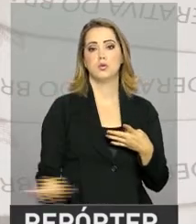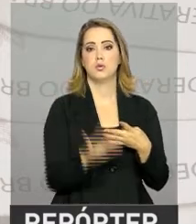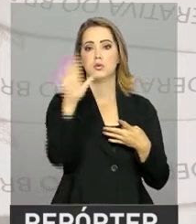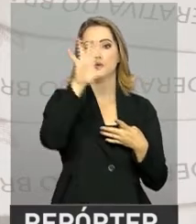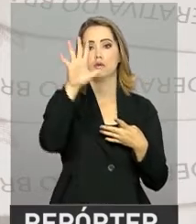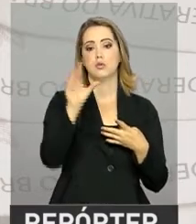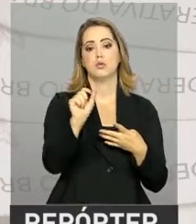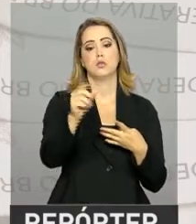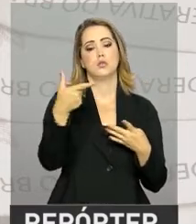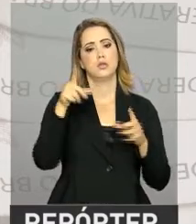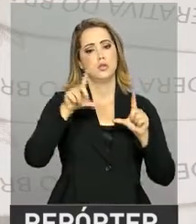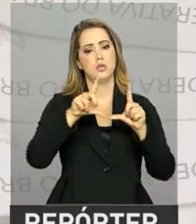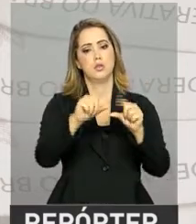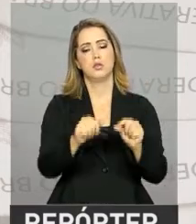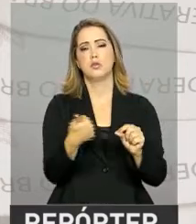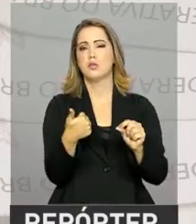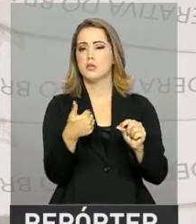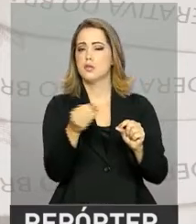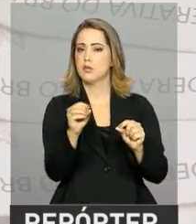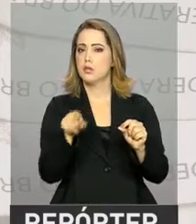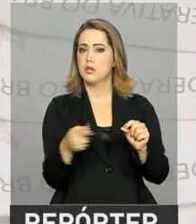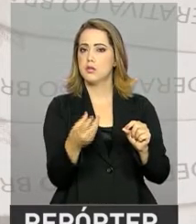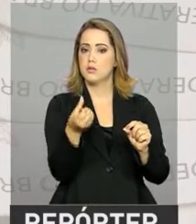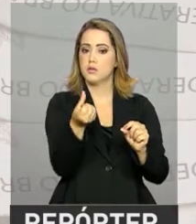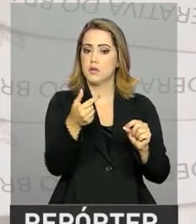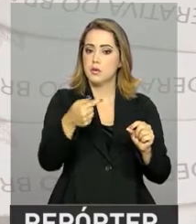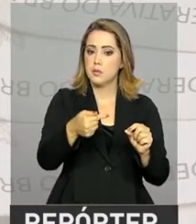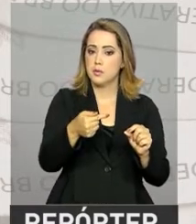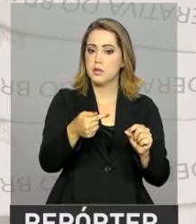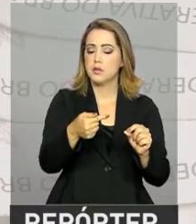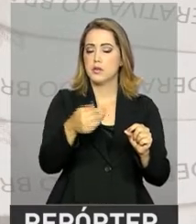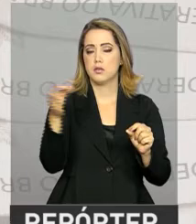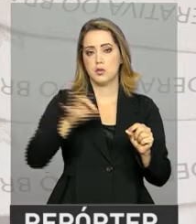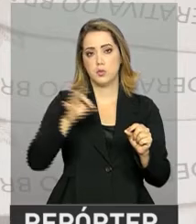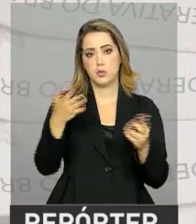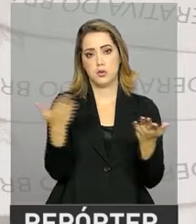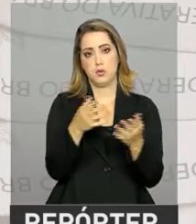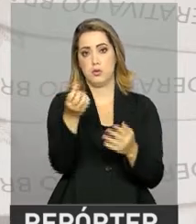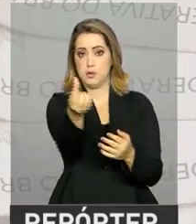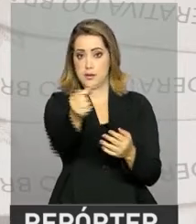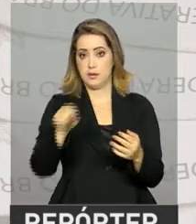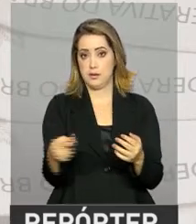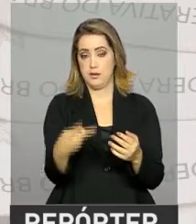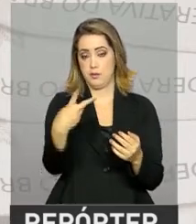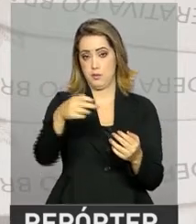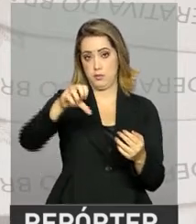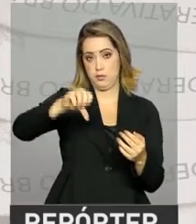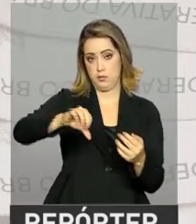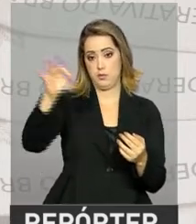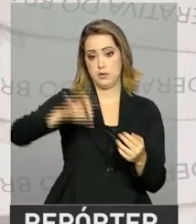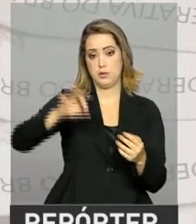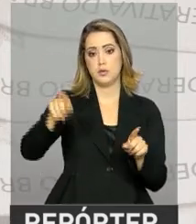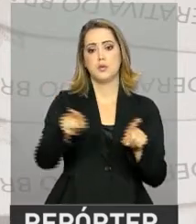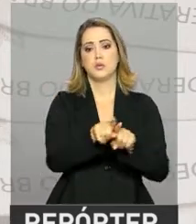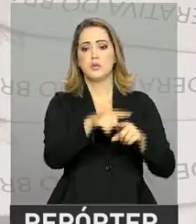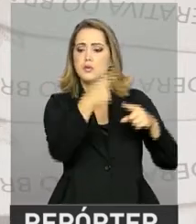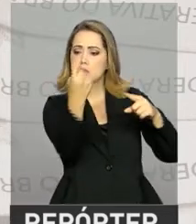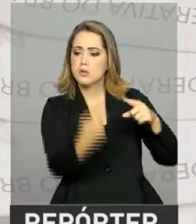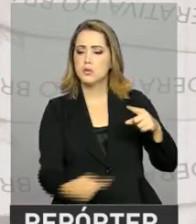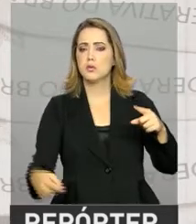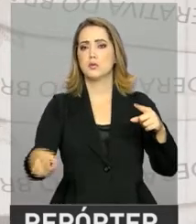6,29% em 2016, e a previsão que feche em torno de 4,8% em